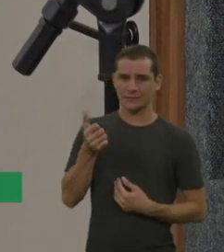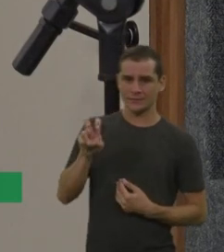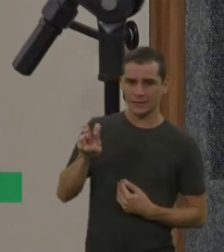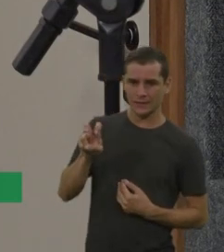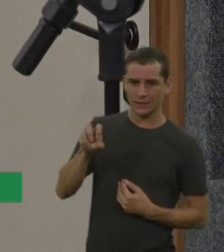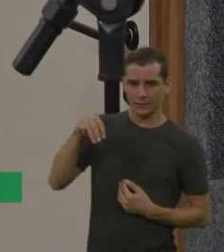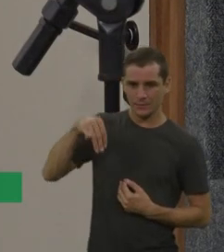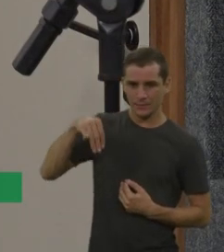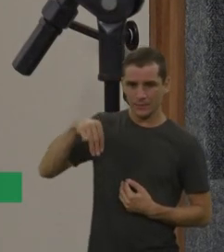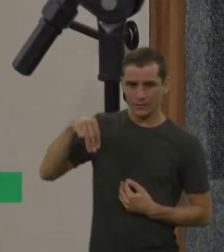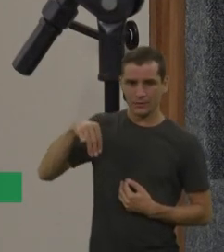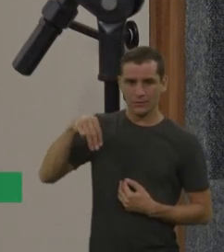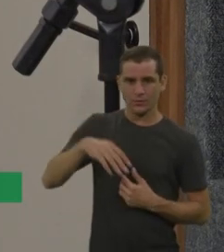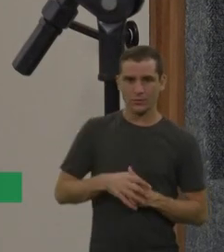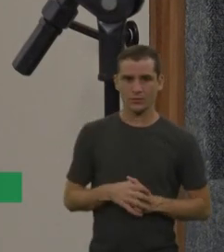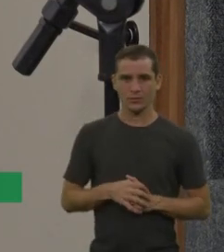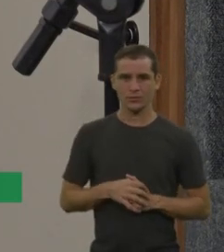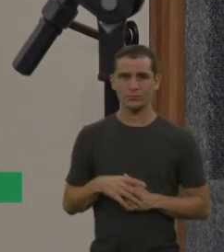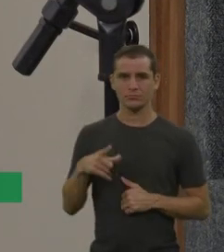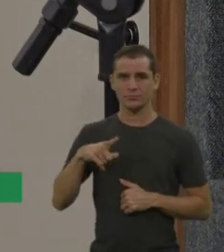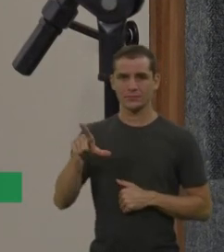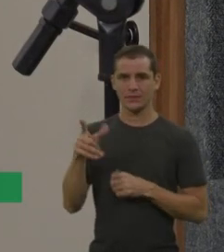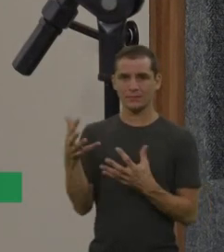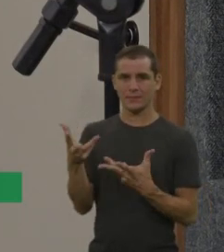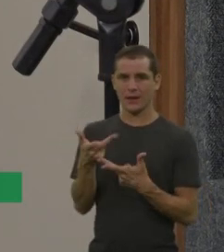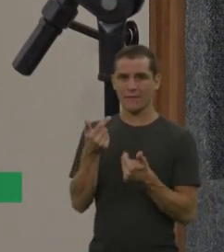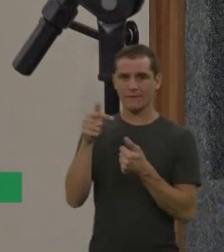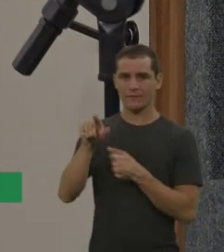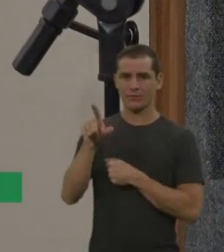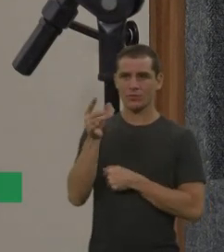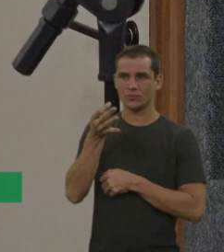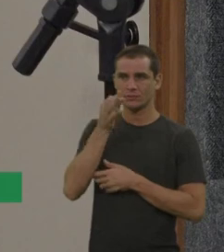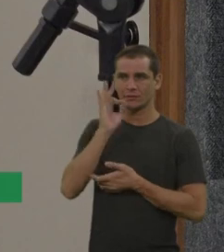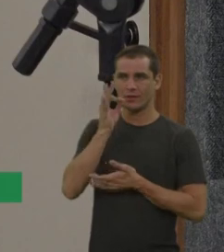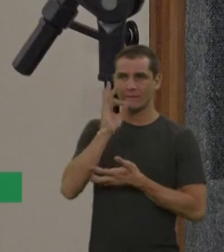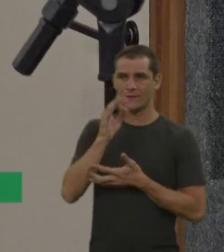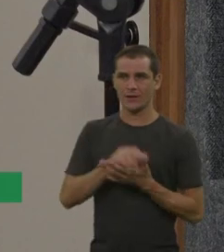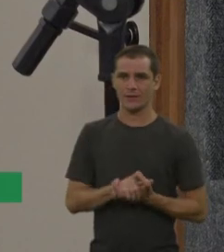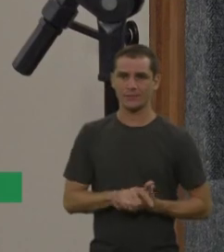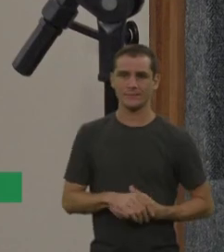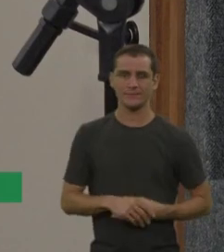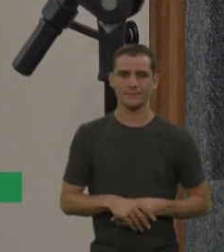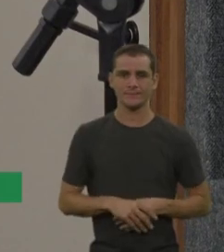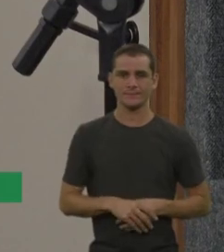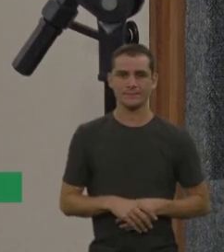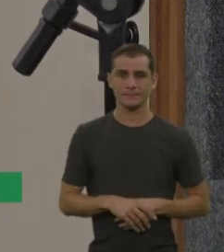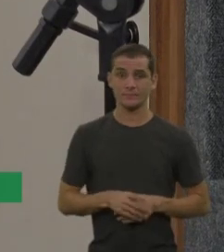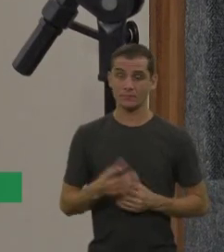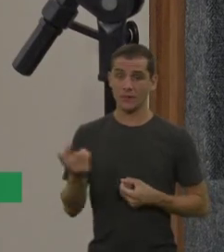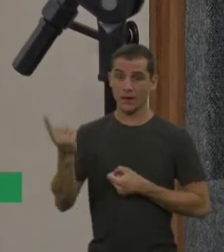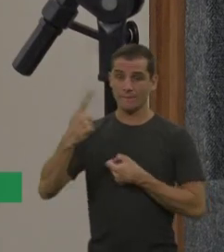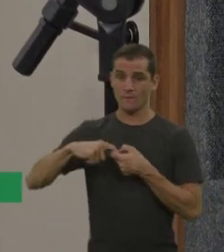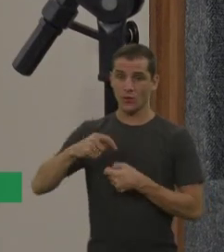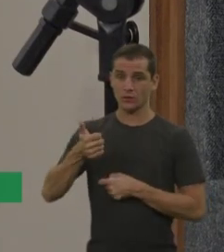aqui na entrada do plenarinho. Fiquem à vontade. Retornamos em 15 minutos.